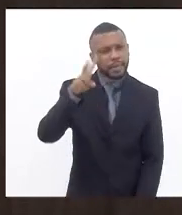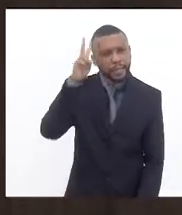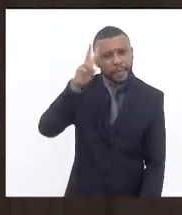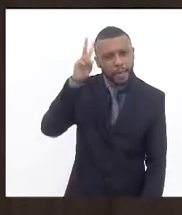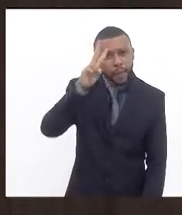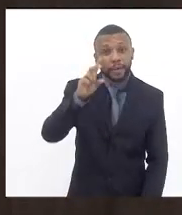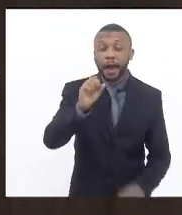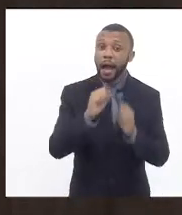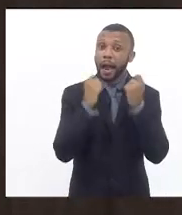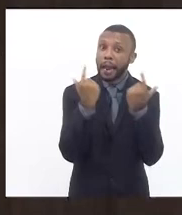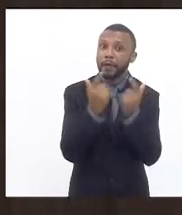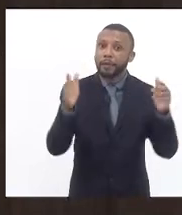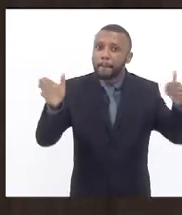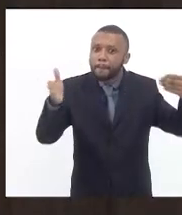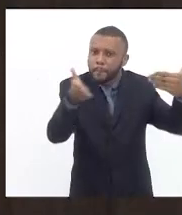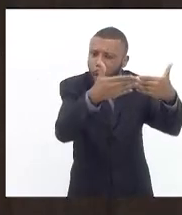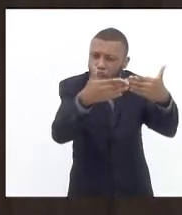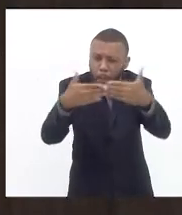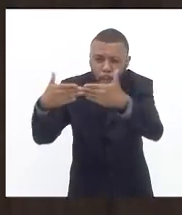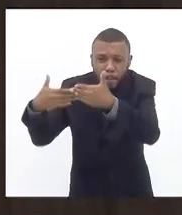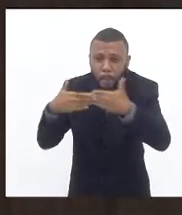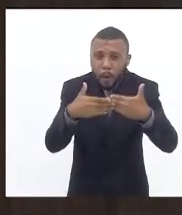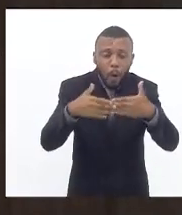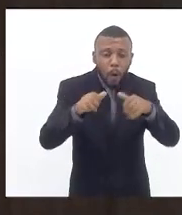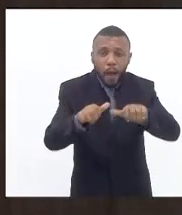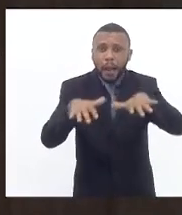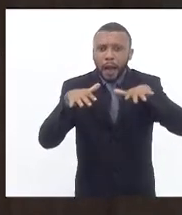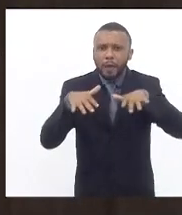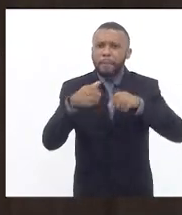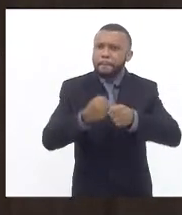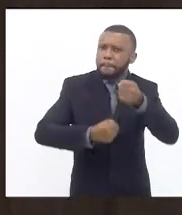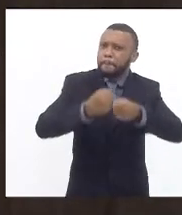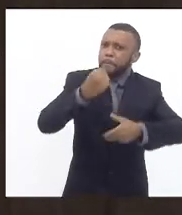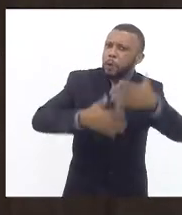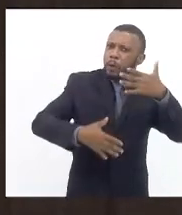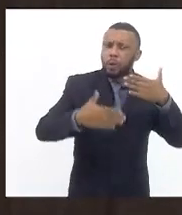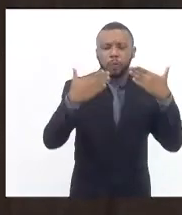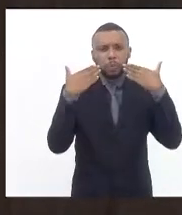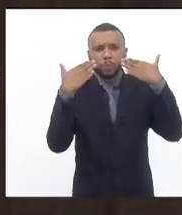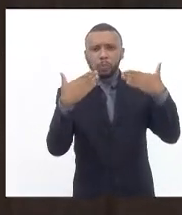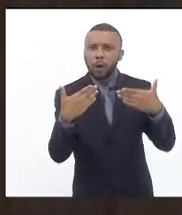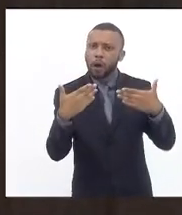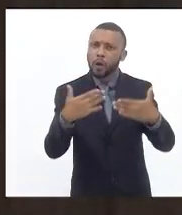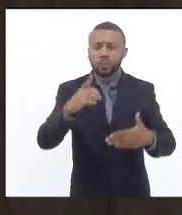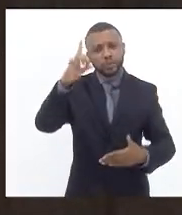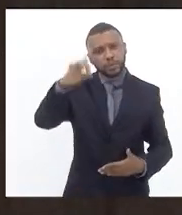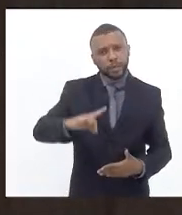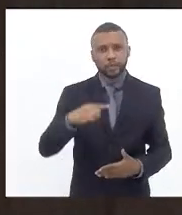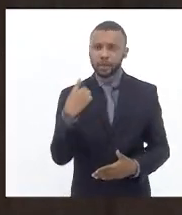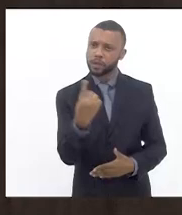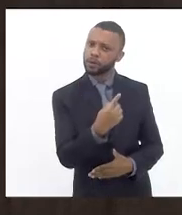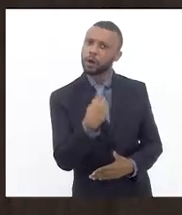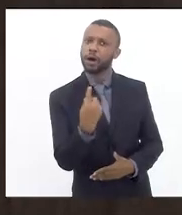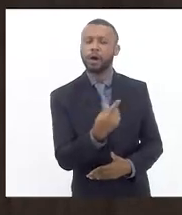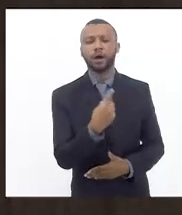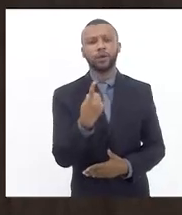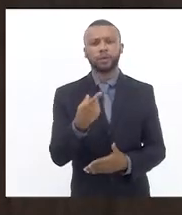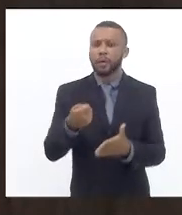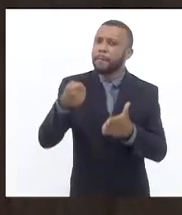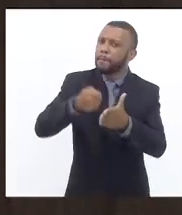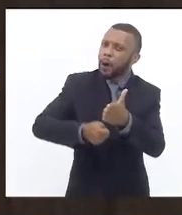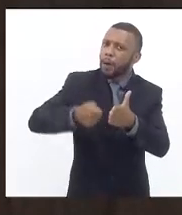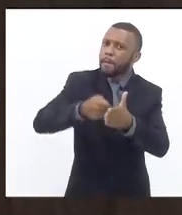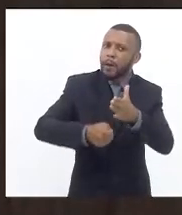fecharam o alerj atacar o bombas em cima da gente quando nós exploramos um dinheiro e o direito que era nosso um direito que era